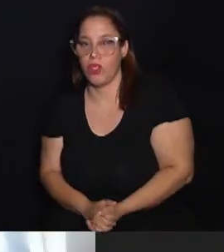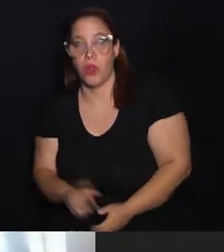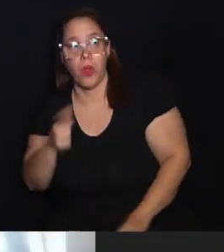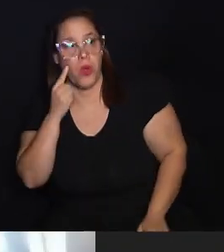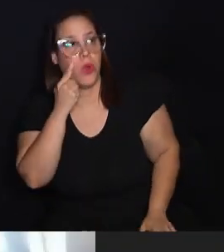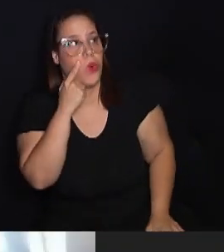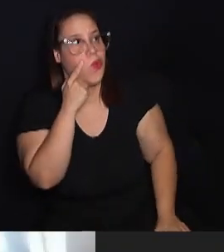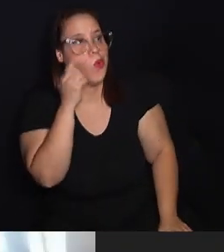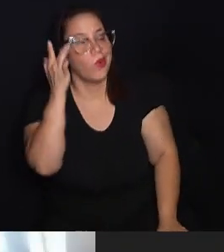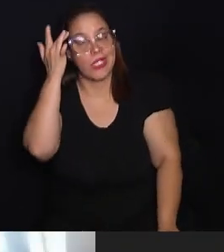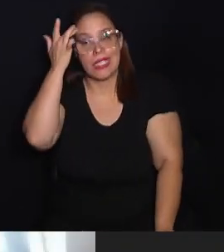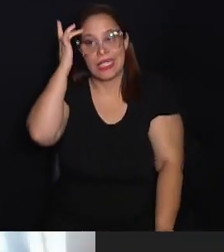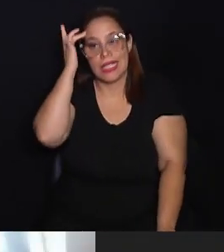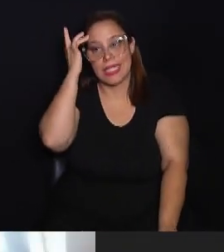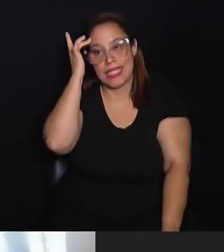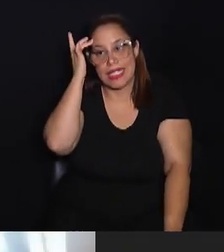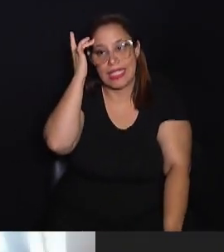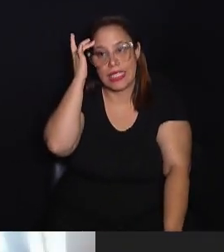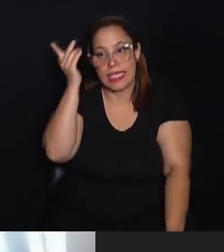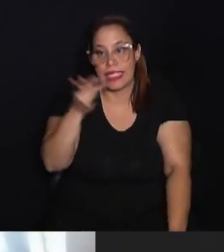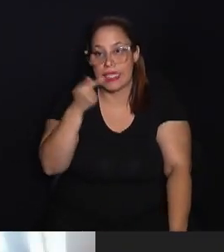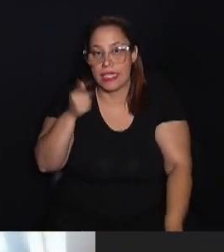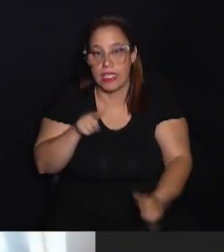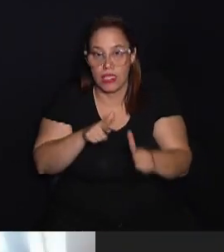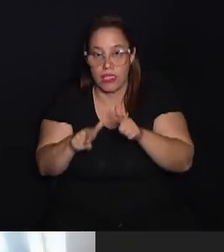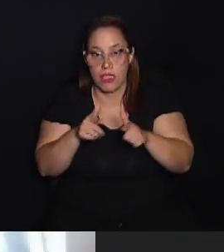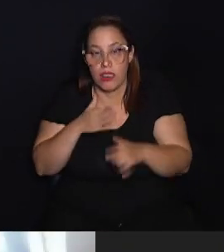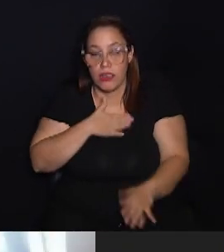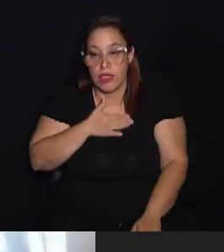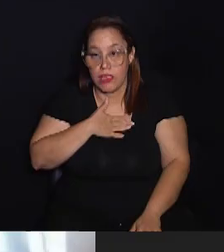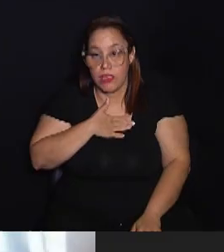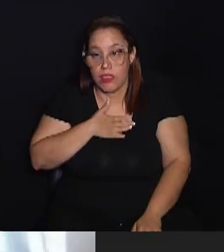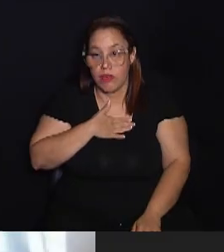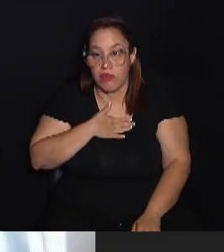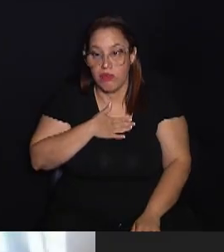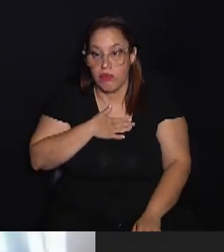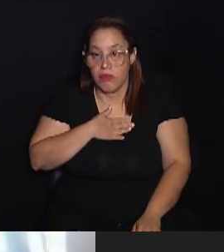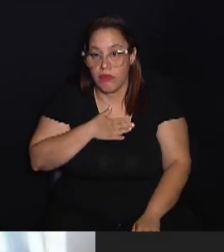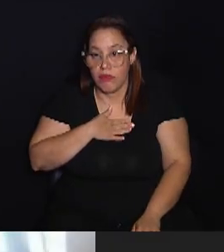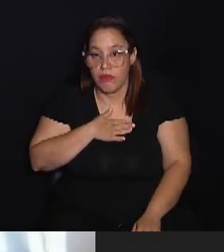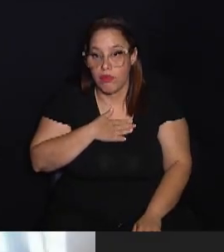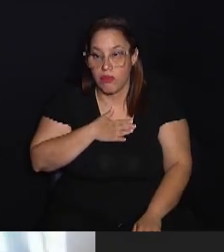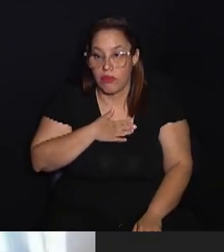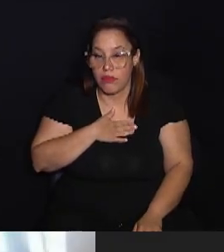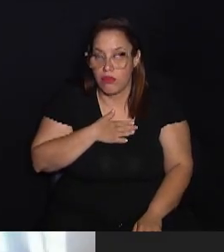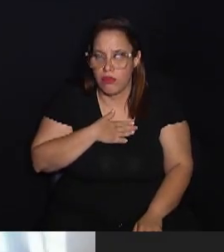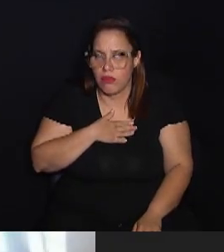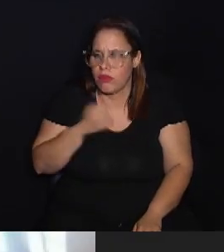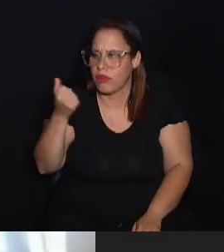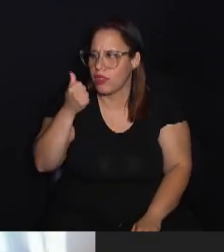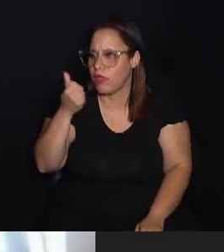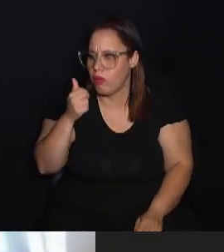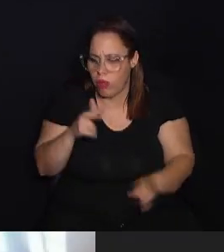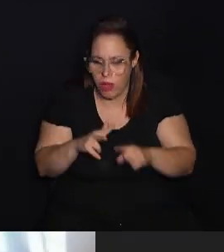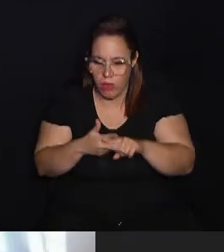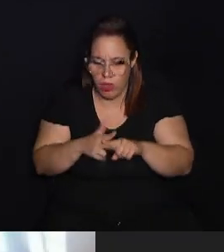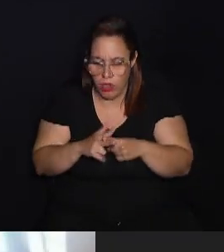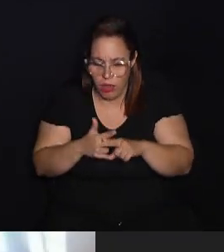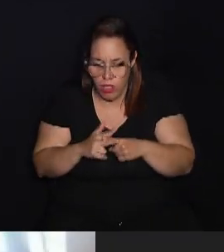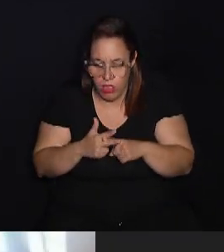Olha, eu costumo dizer, quem trabalha comigo, eu costumo dizer que a primeira